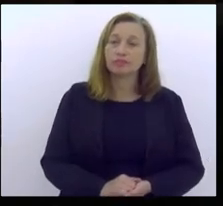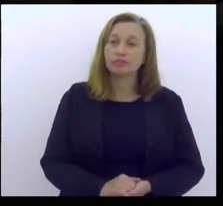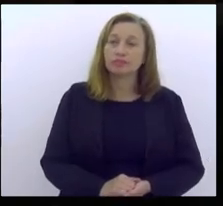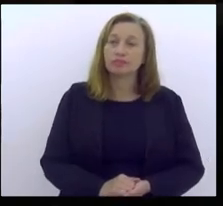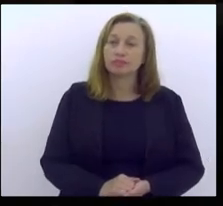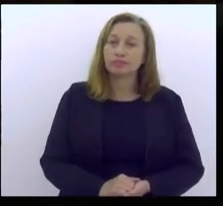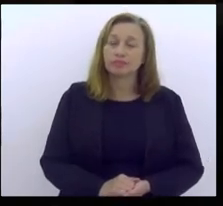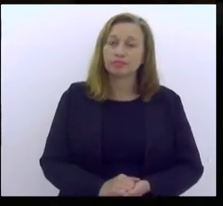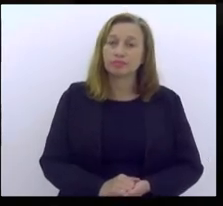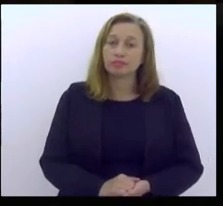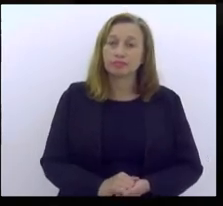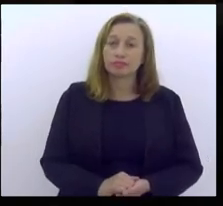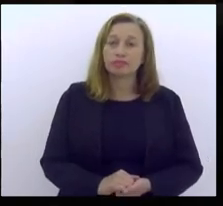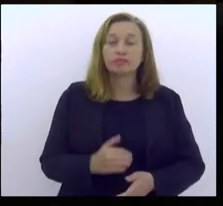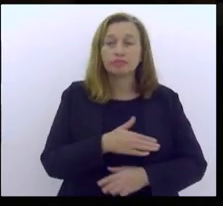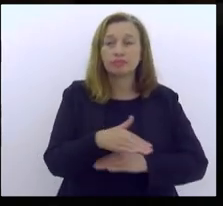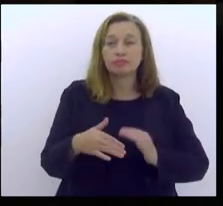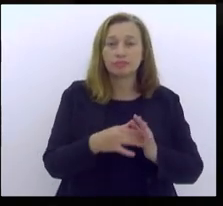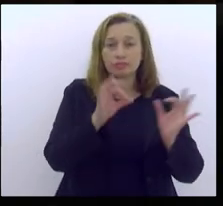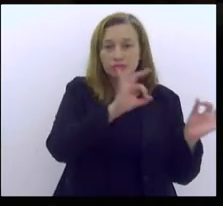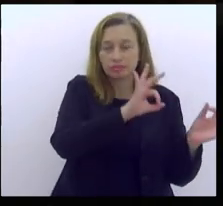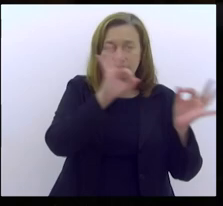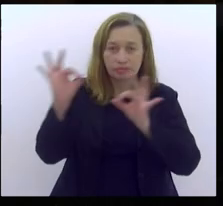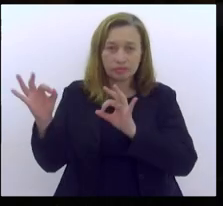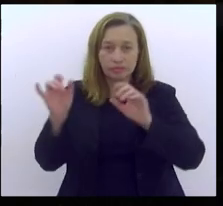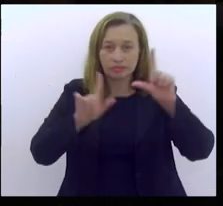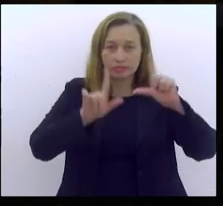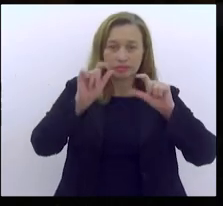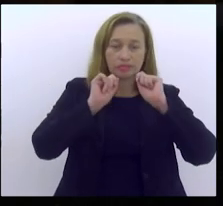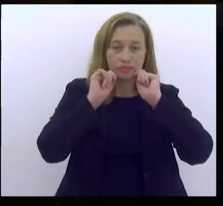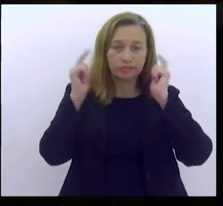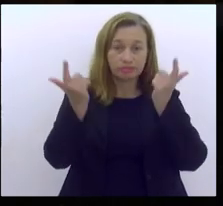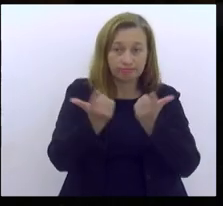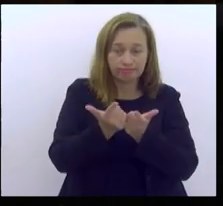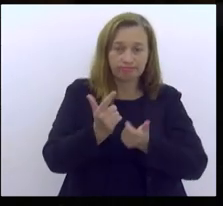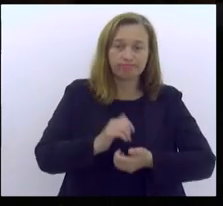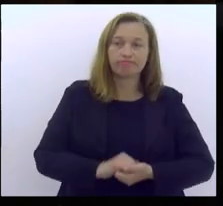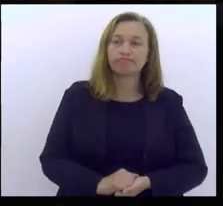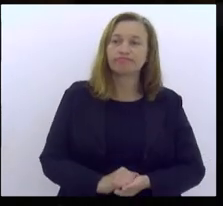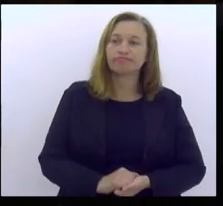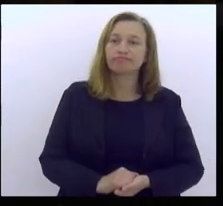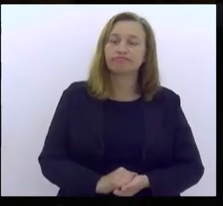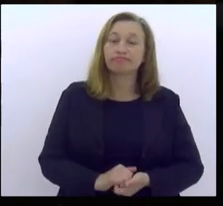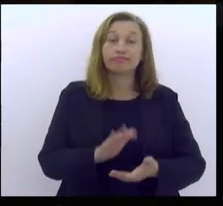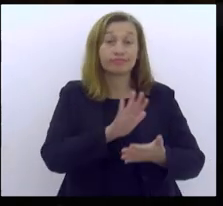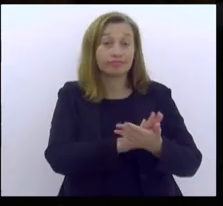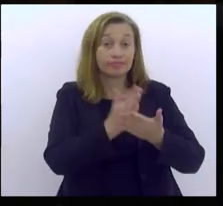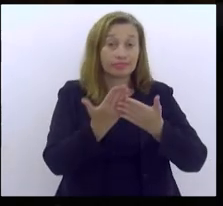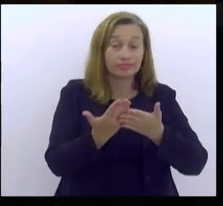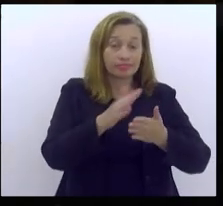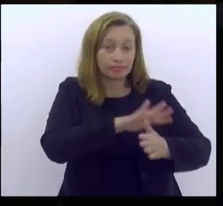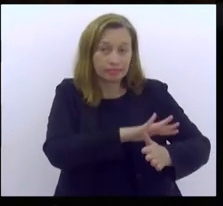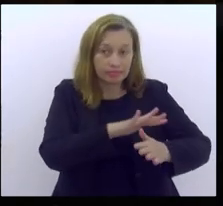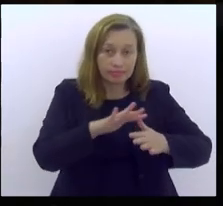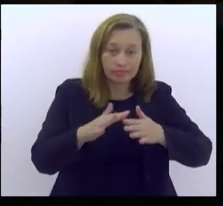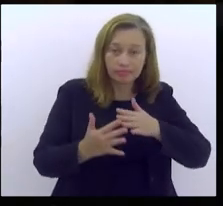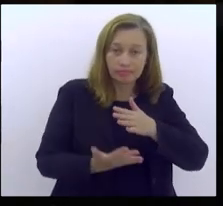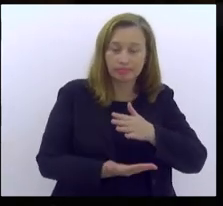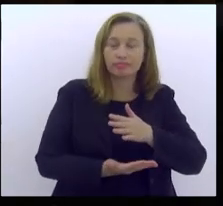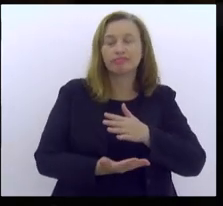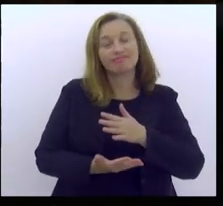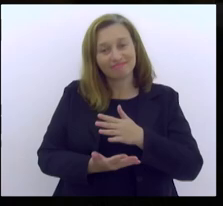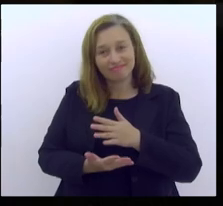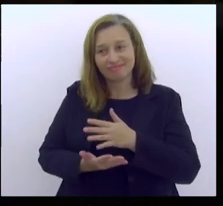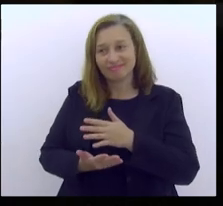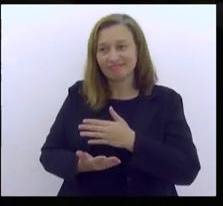senhoras e senhores telespectadores da TV Alerge, senhora intérprete da